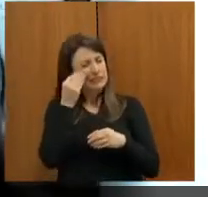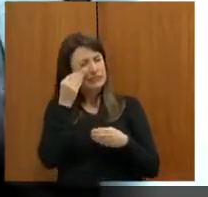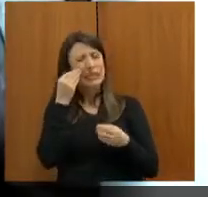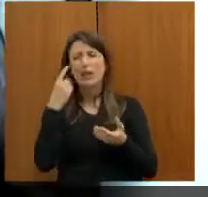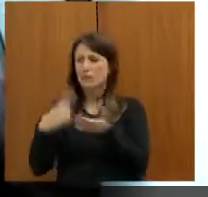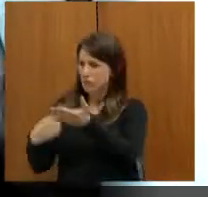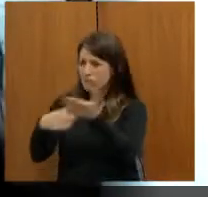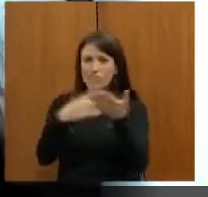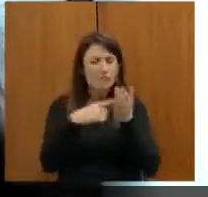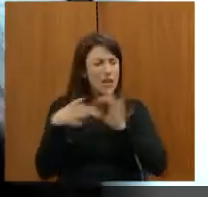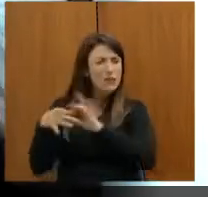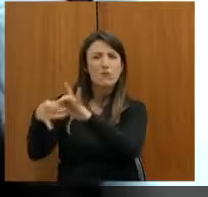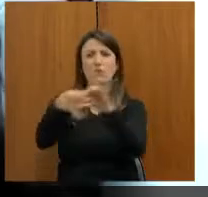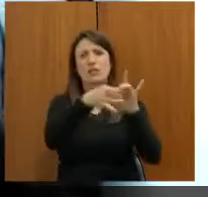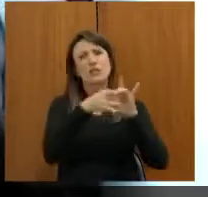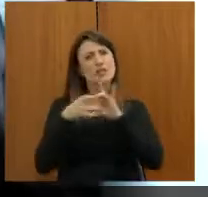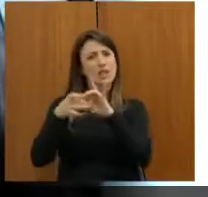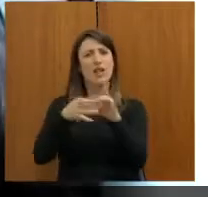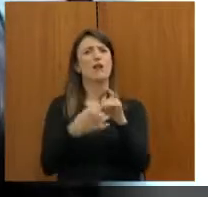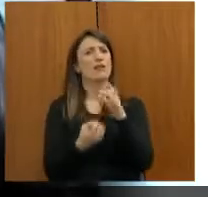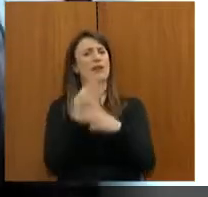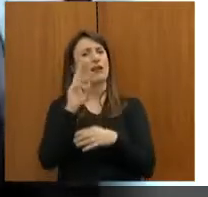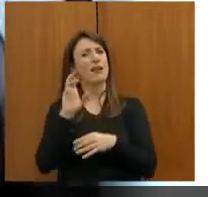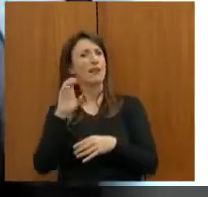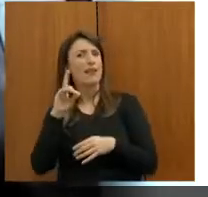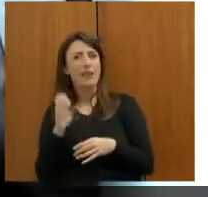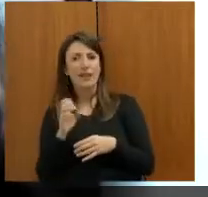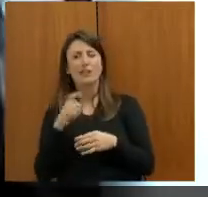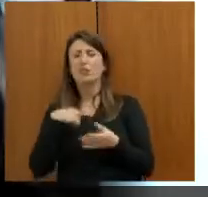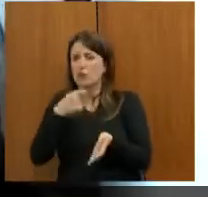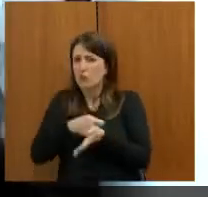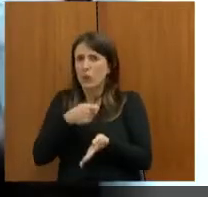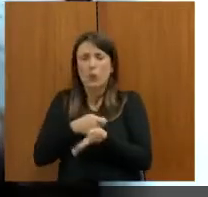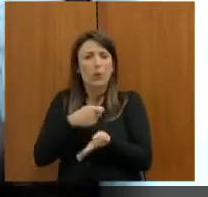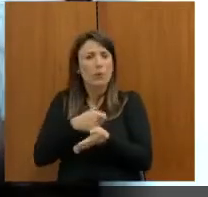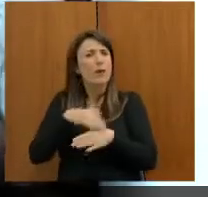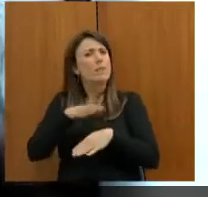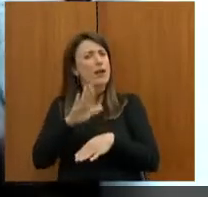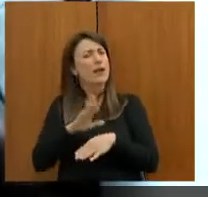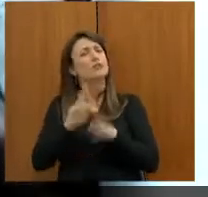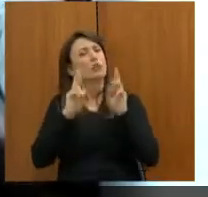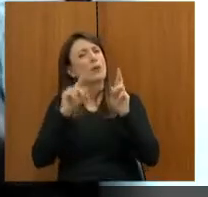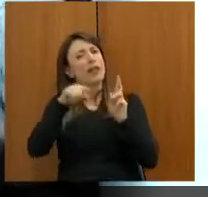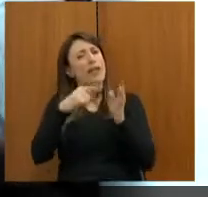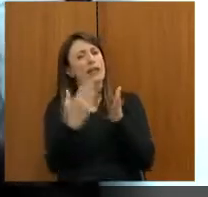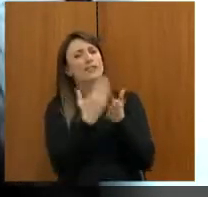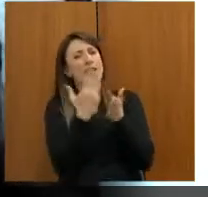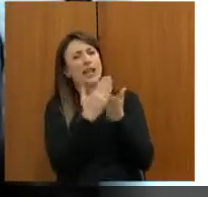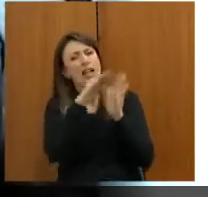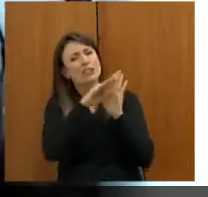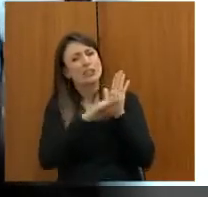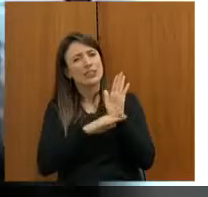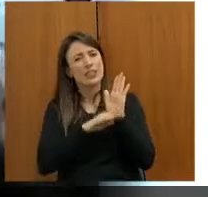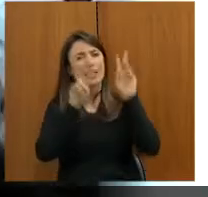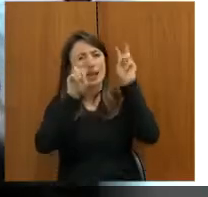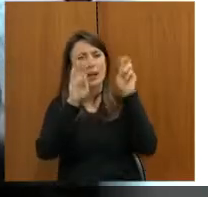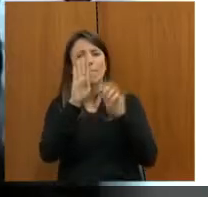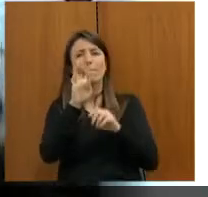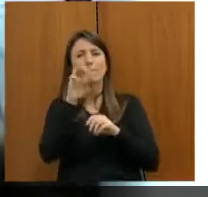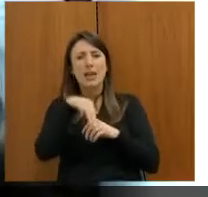mesmo Enquanto rede que a gente conseguir cobrar mais que essa cartilha né do bem-viver que a gente tá aqui espero que a gente consiga para